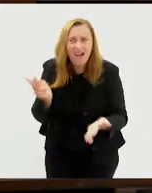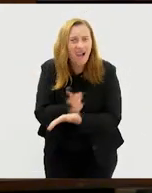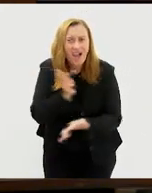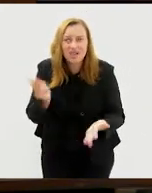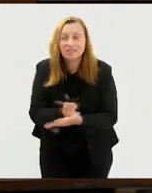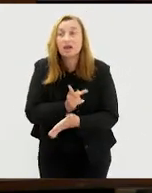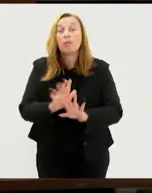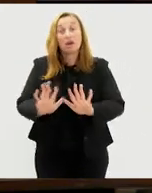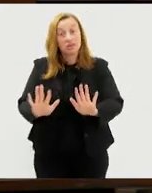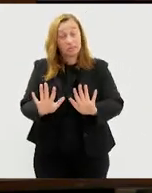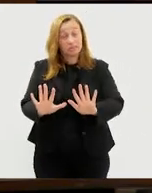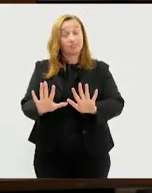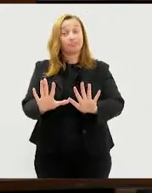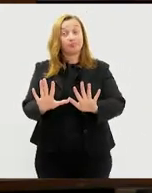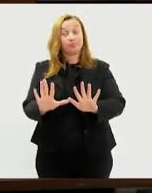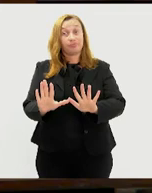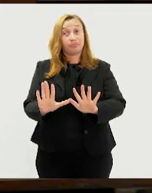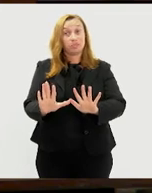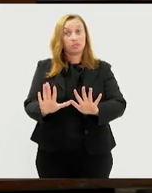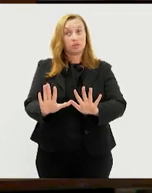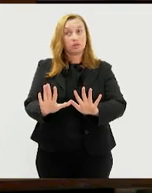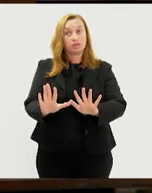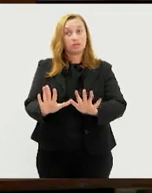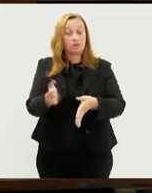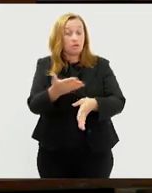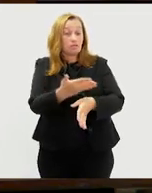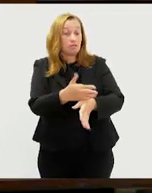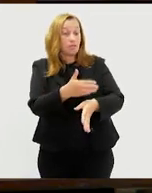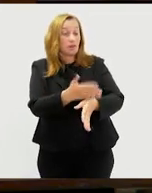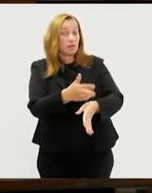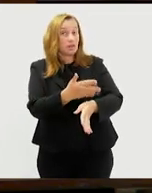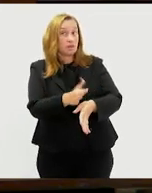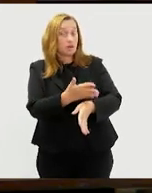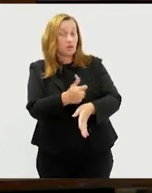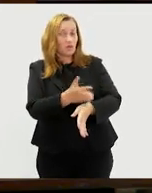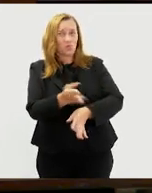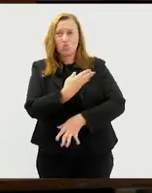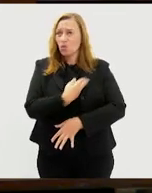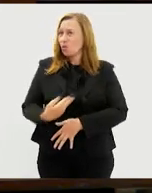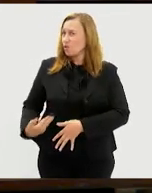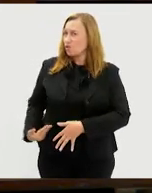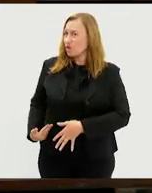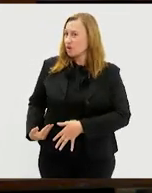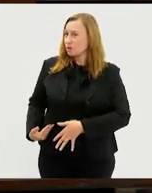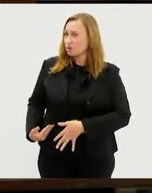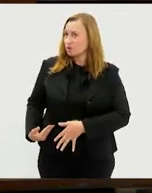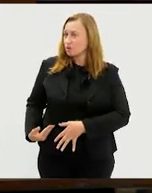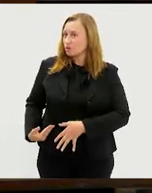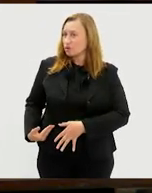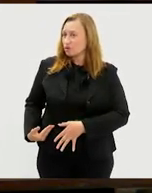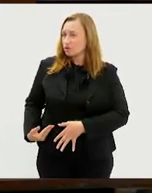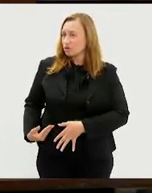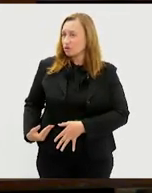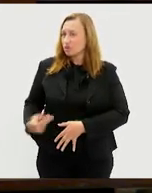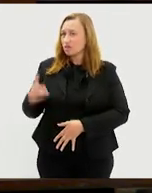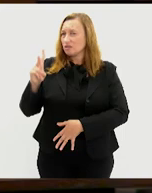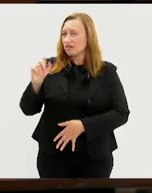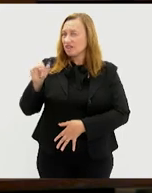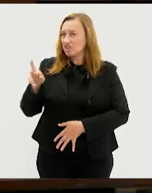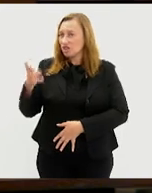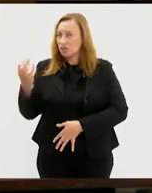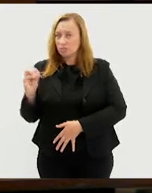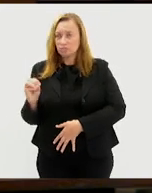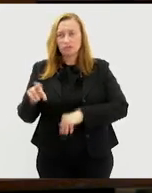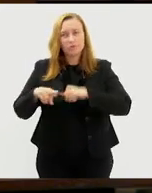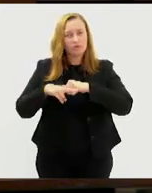de convir prática desse governo corrupto do prefeito Vaguinho de forro uma prática